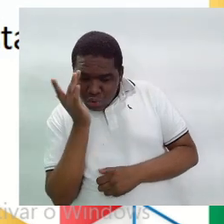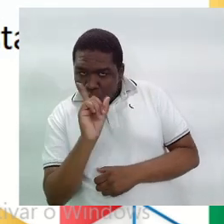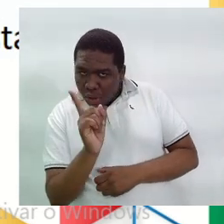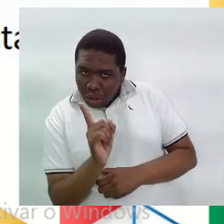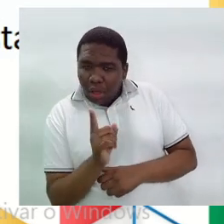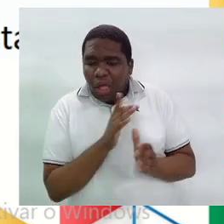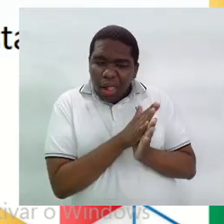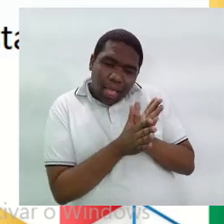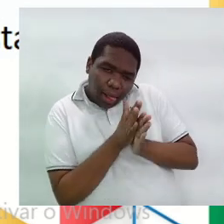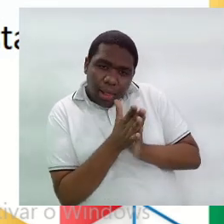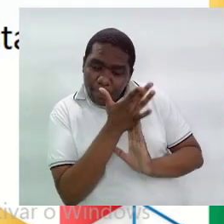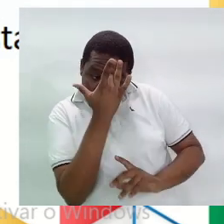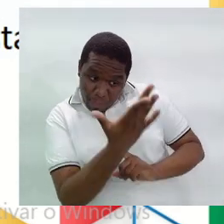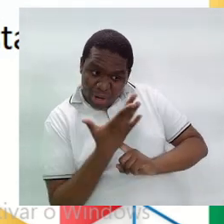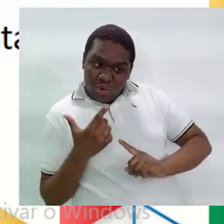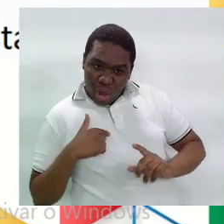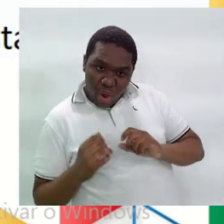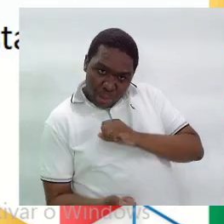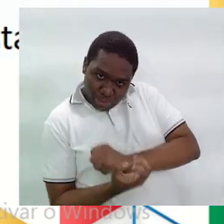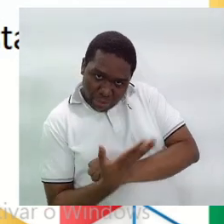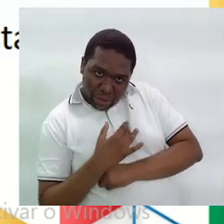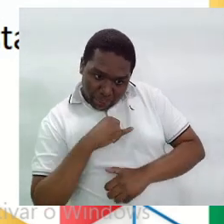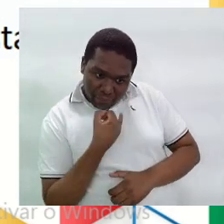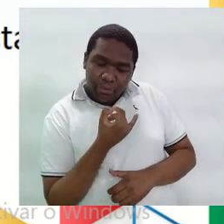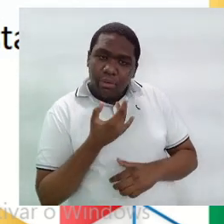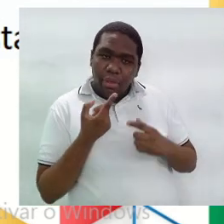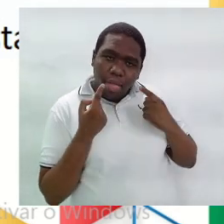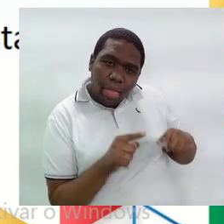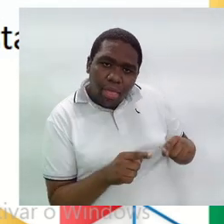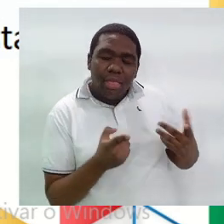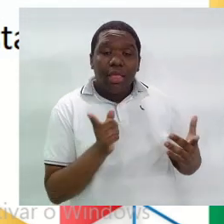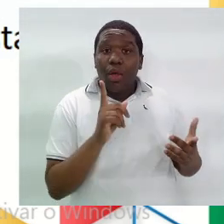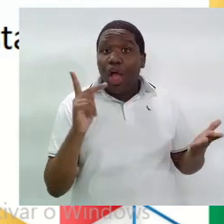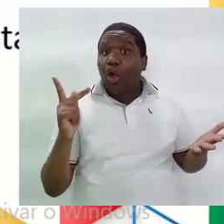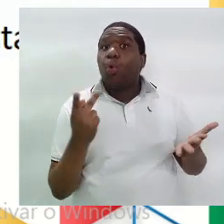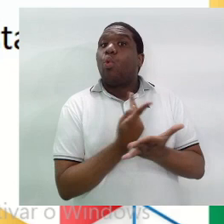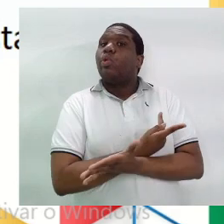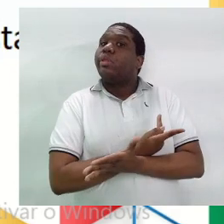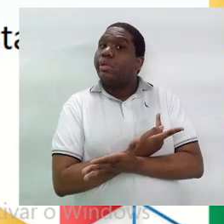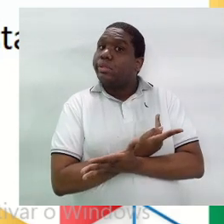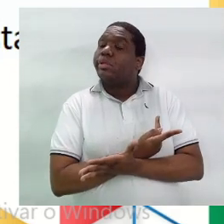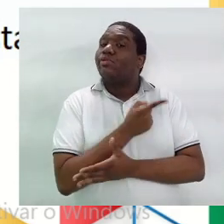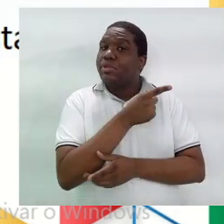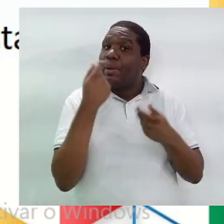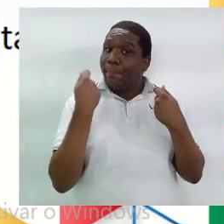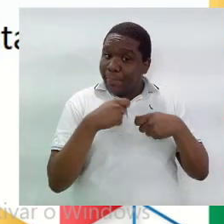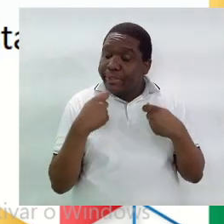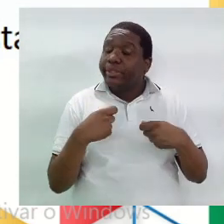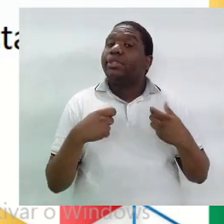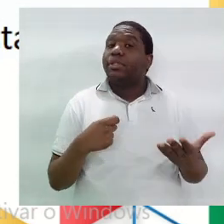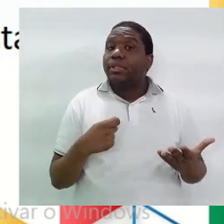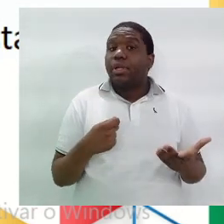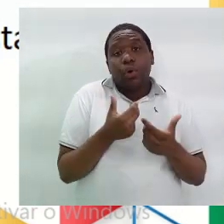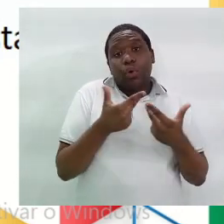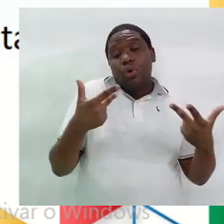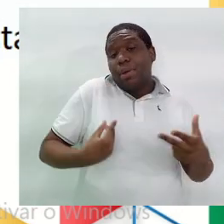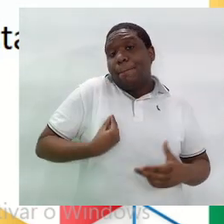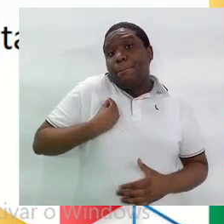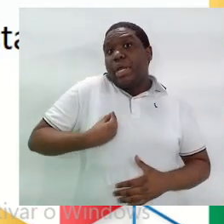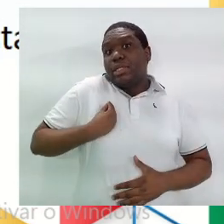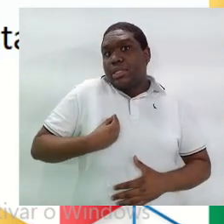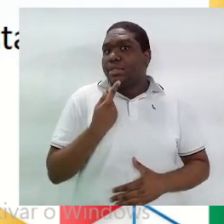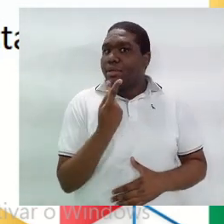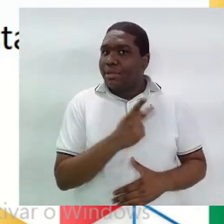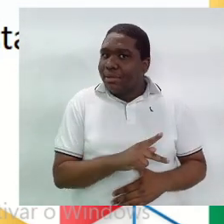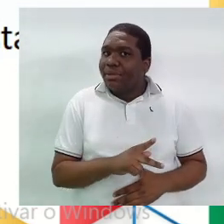sempre te ajudou, pois quando você menos esperar, precisará de uma simples presença